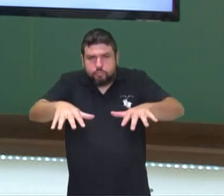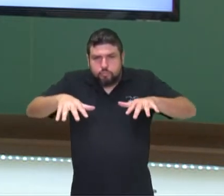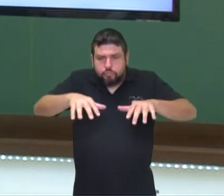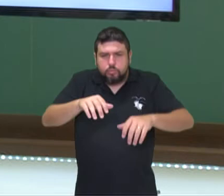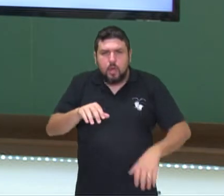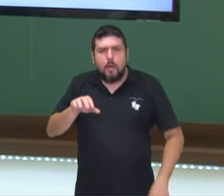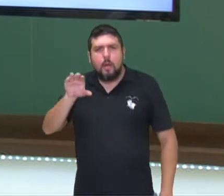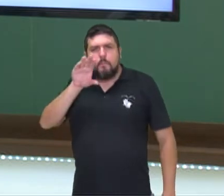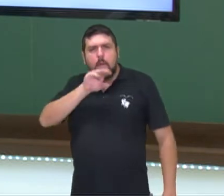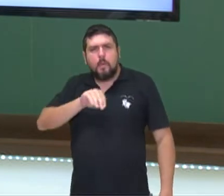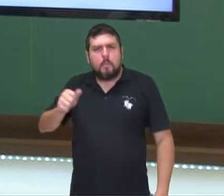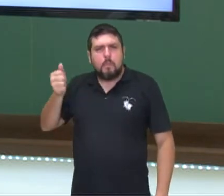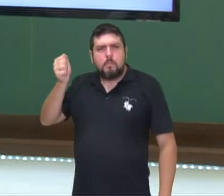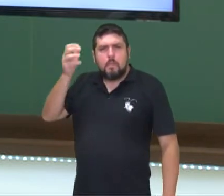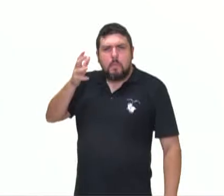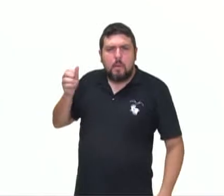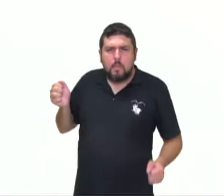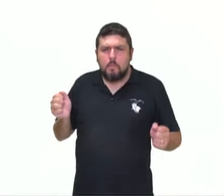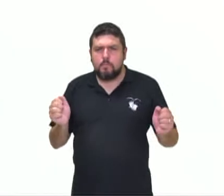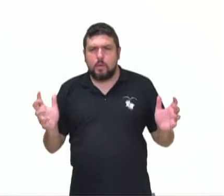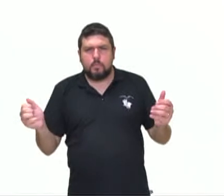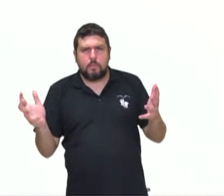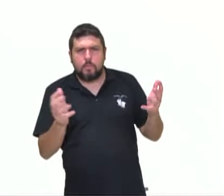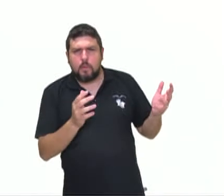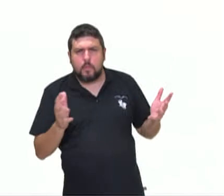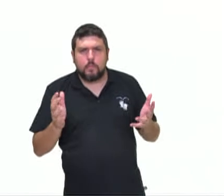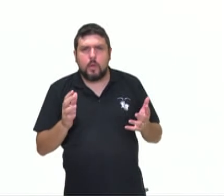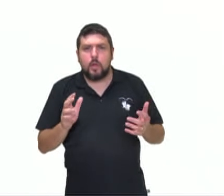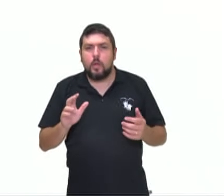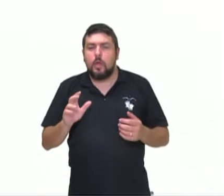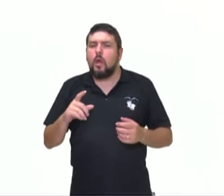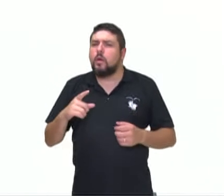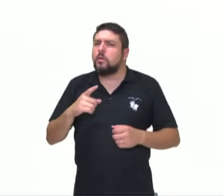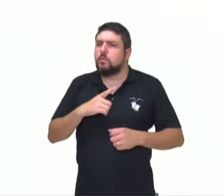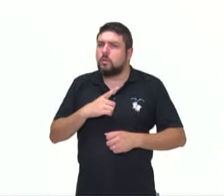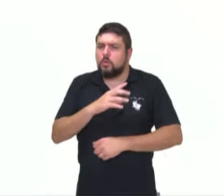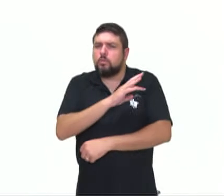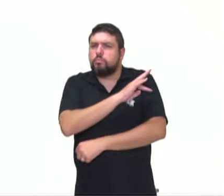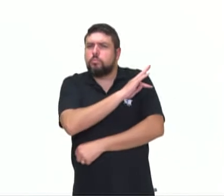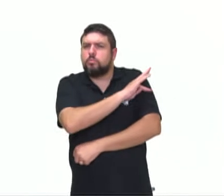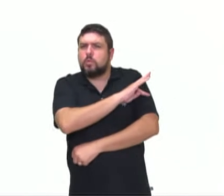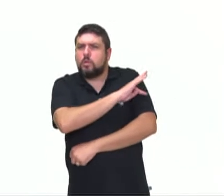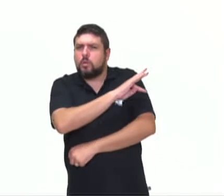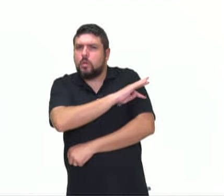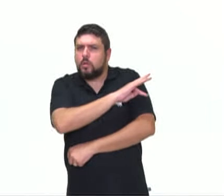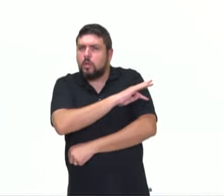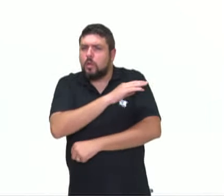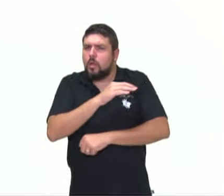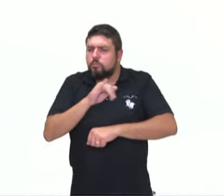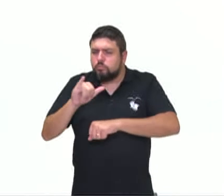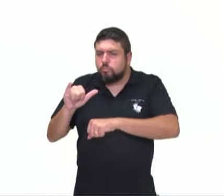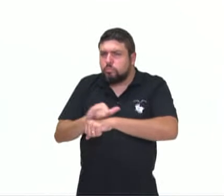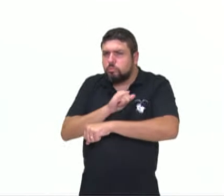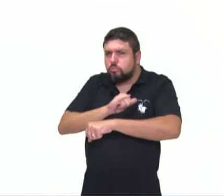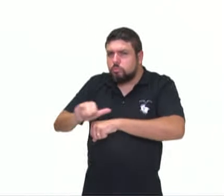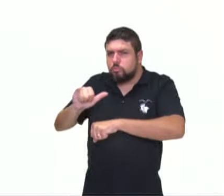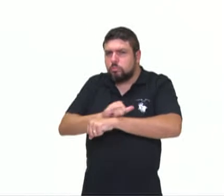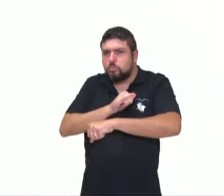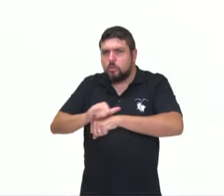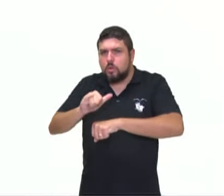estruturada, intencional, ela utiliza técnicas eficazes para se fazer um bom discurso, a fim